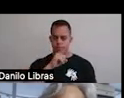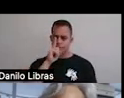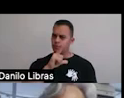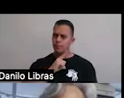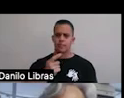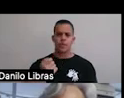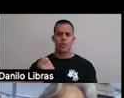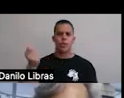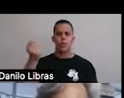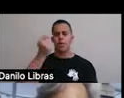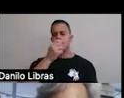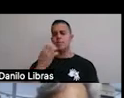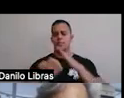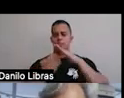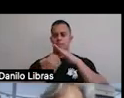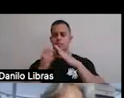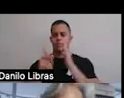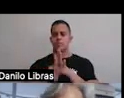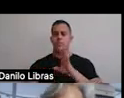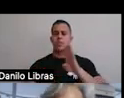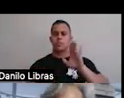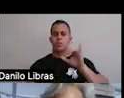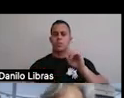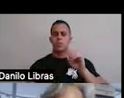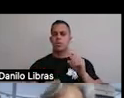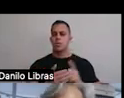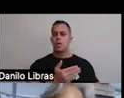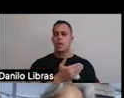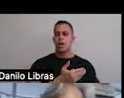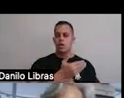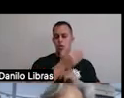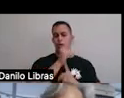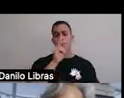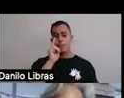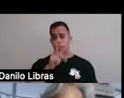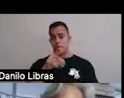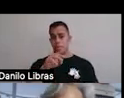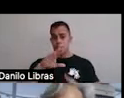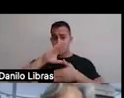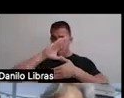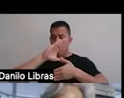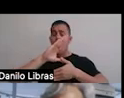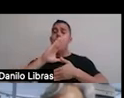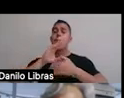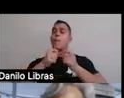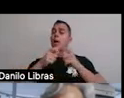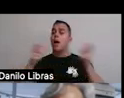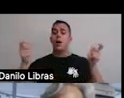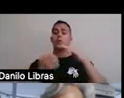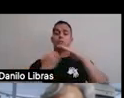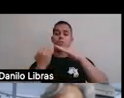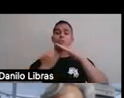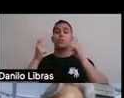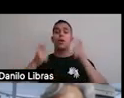poucas empresas de biotecnologia. Se vocês veem aqui neste mapa, a maioria das empresas de biotecnologia está em São